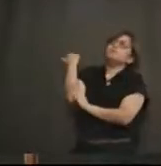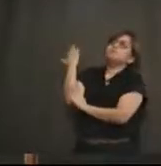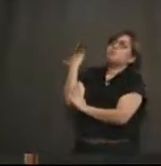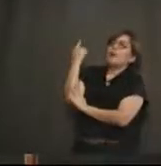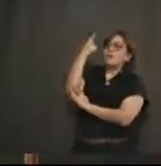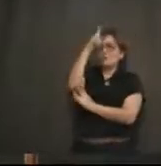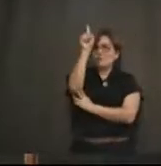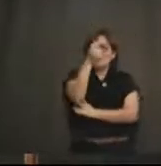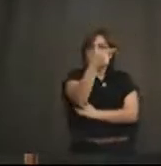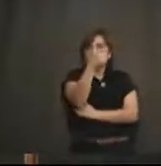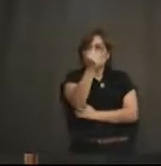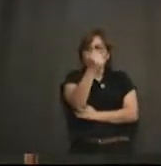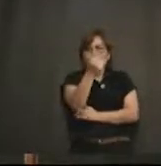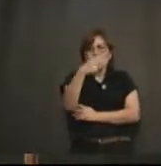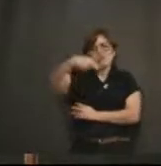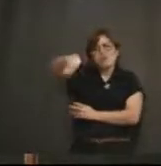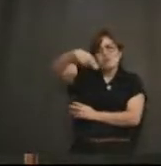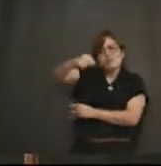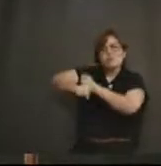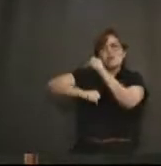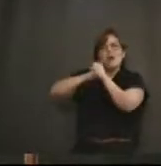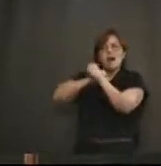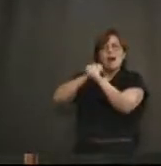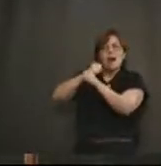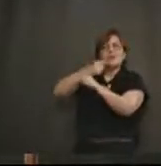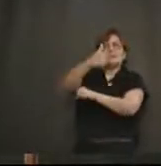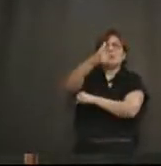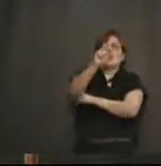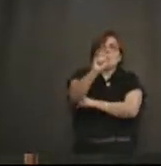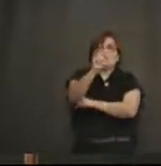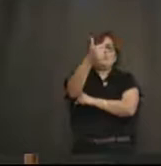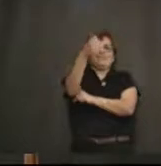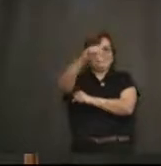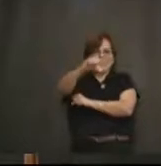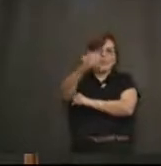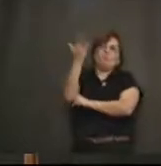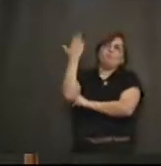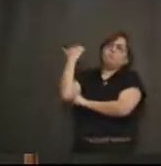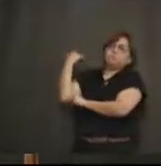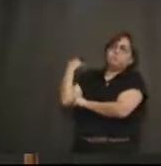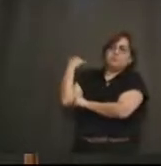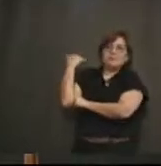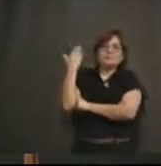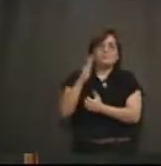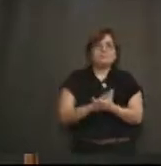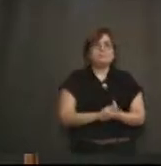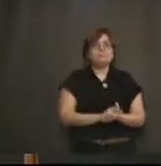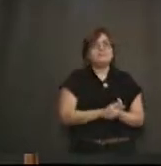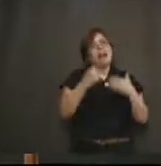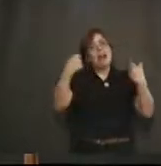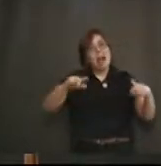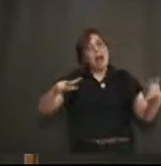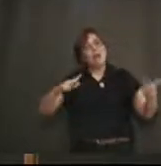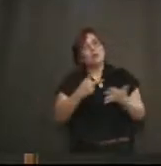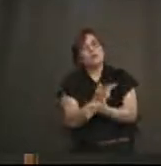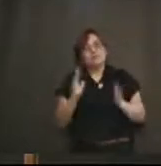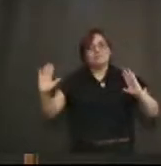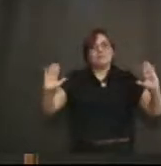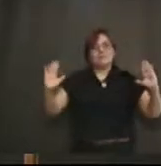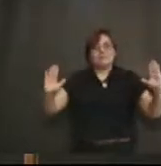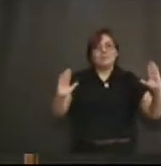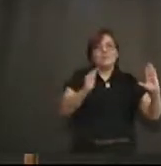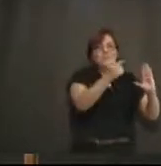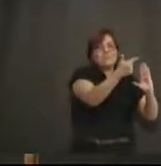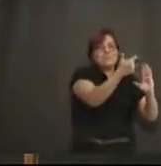de 2019. De acordo com a proposta inicial, a Bienal deveria ter ocorrido entre os dias 26 e 30 de